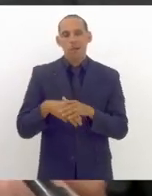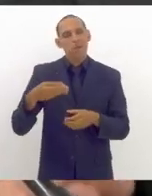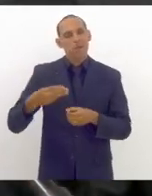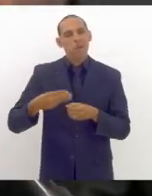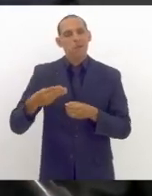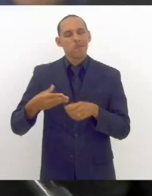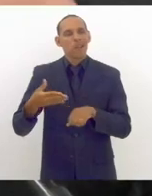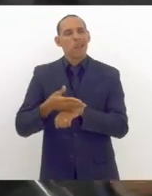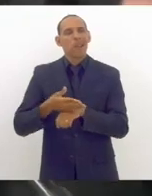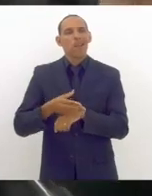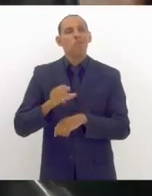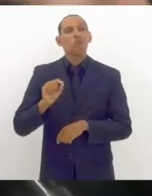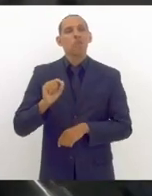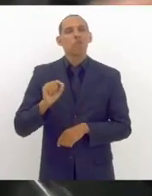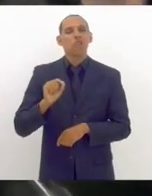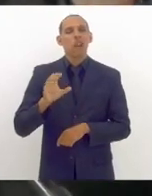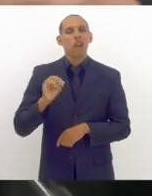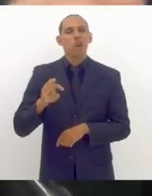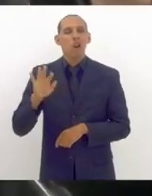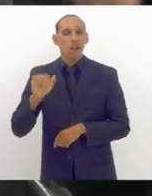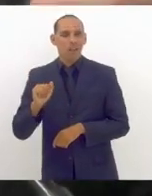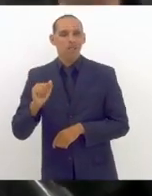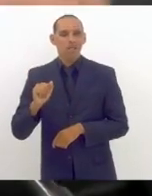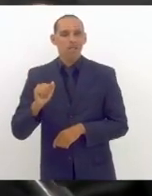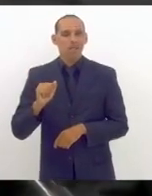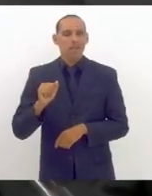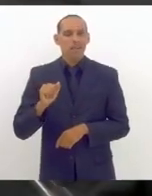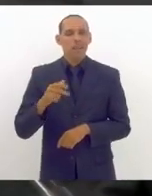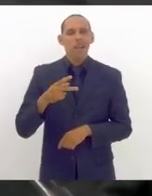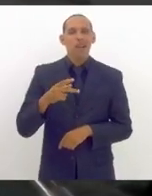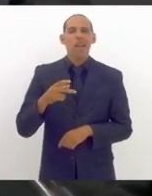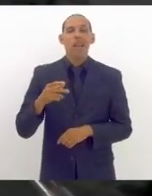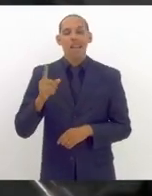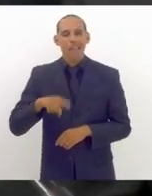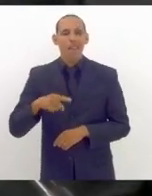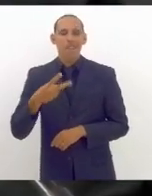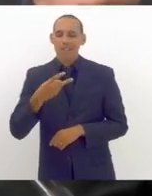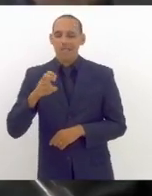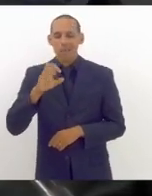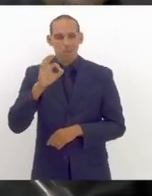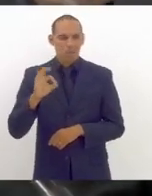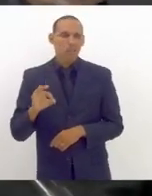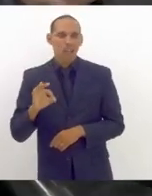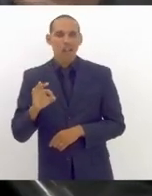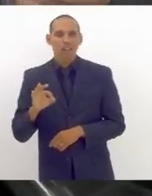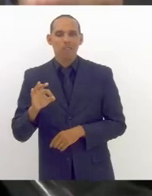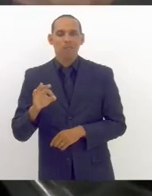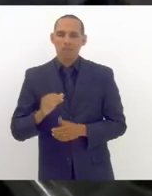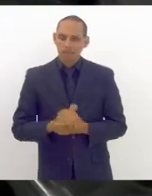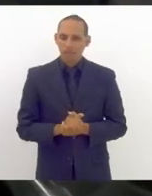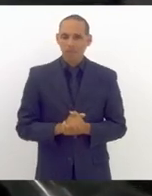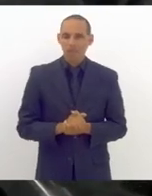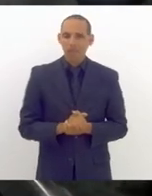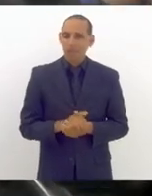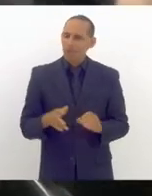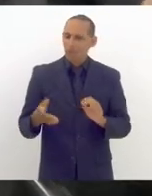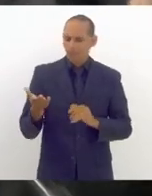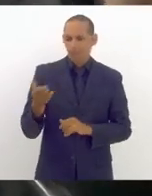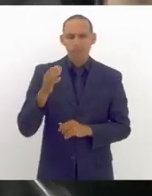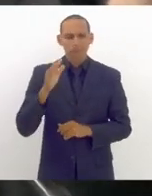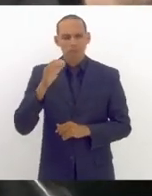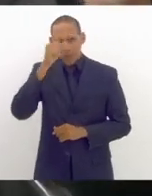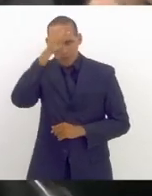na Copa parte de um quarto dos 25% admitido aqui pelo próprio